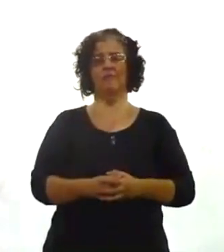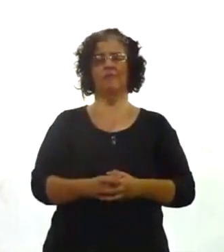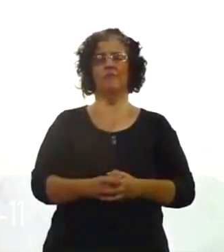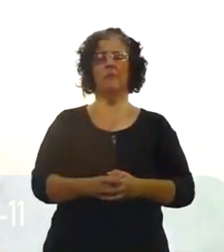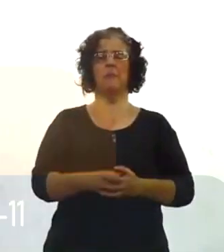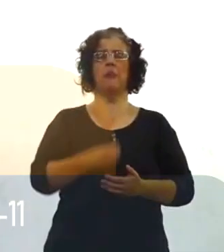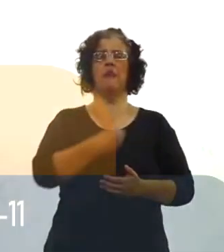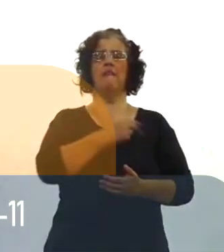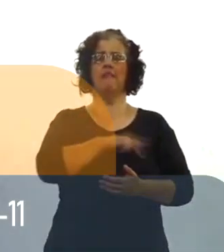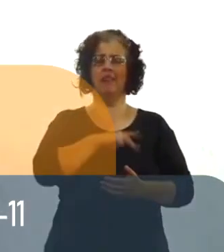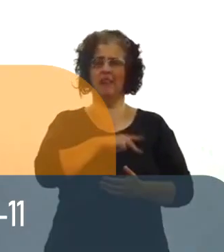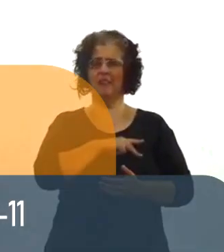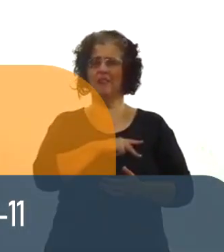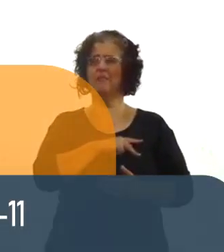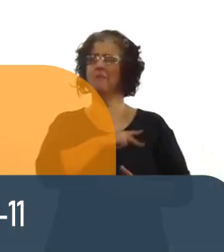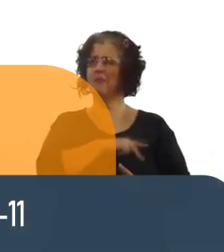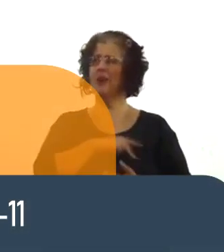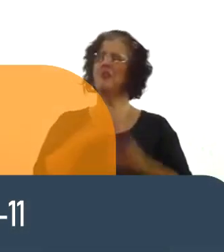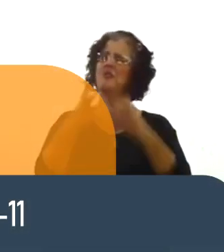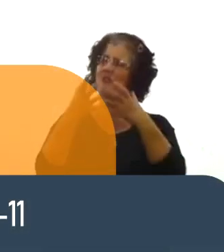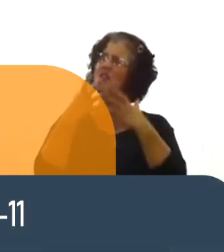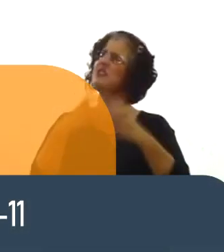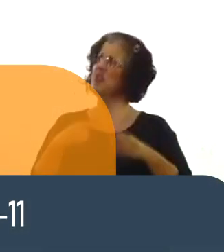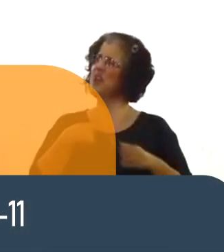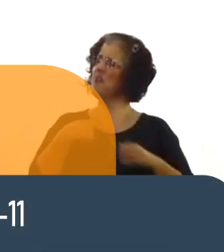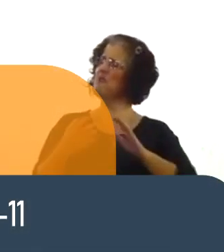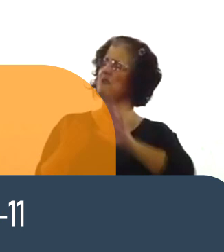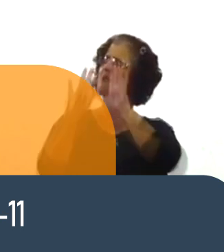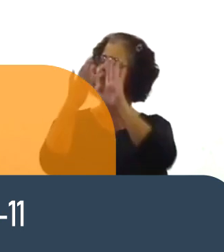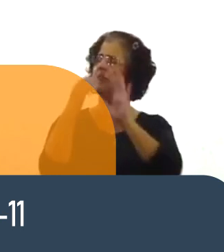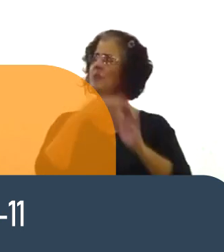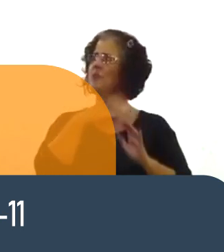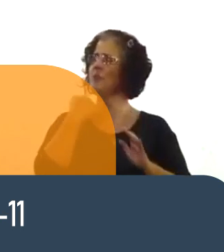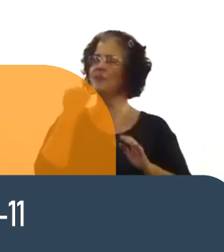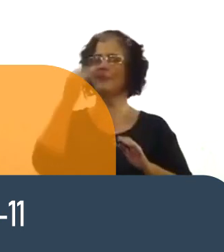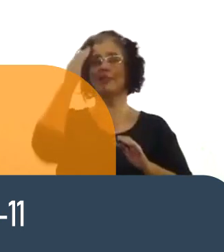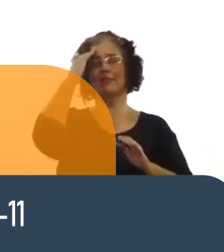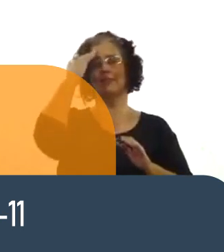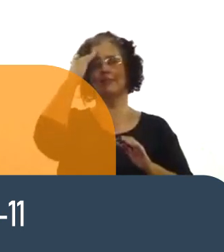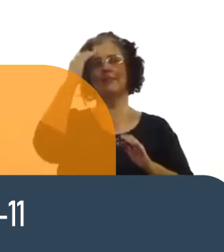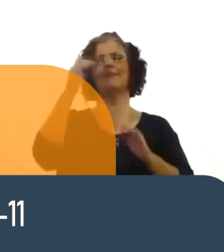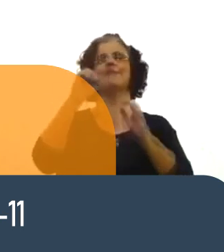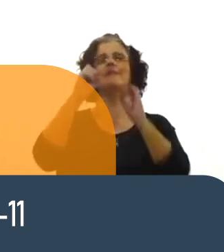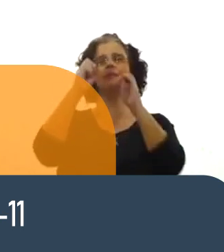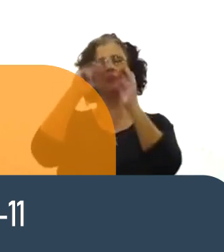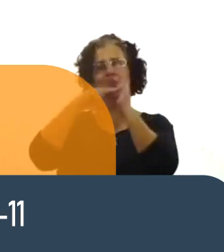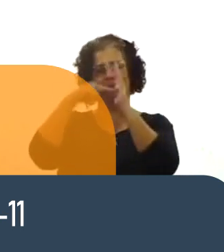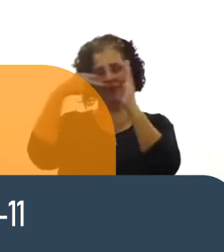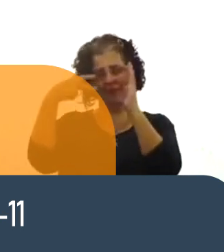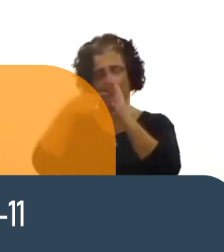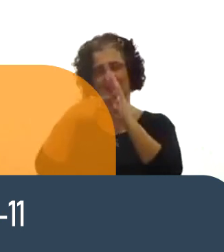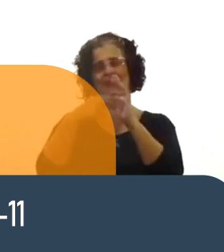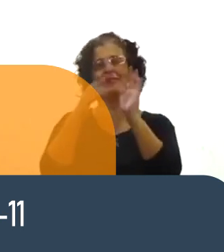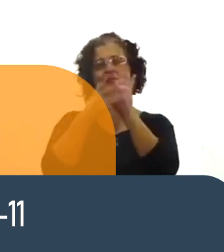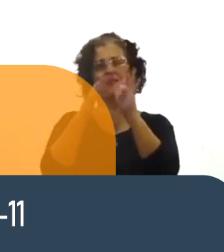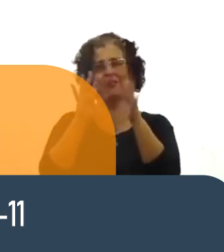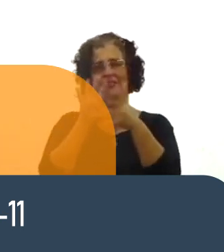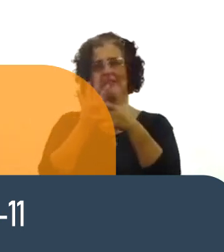que enfrentava a morte também, entendendo que ela significava glória a